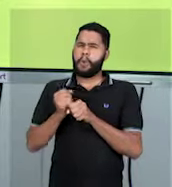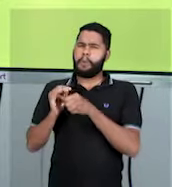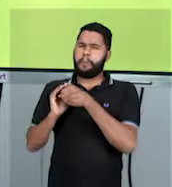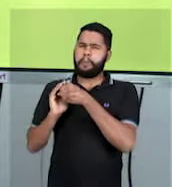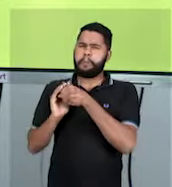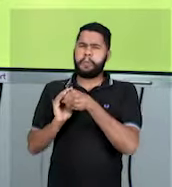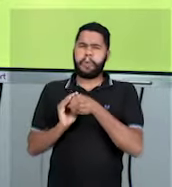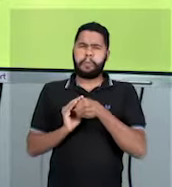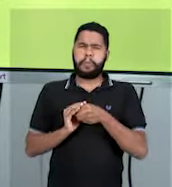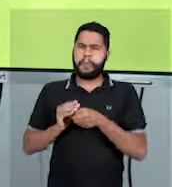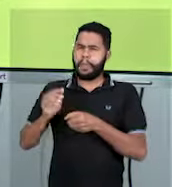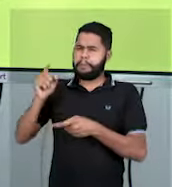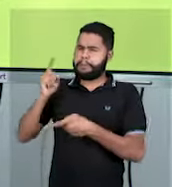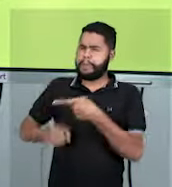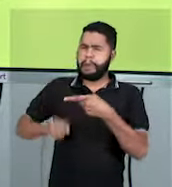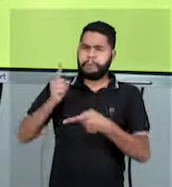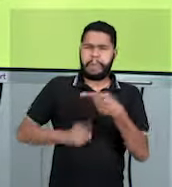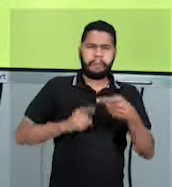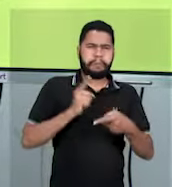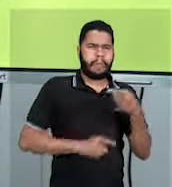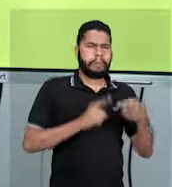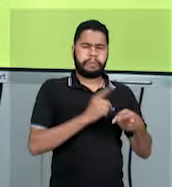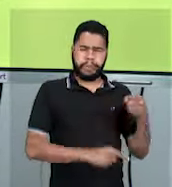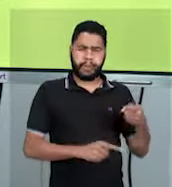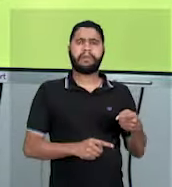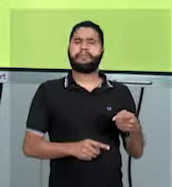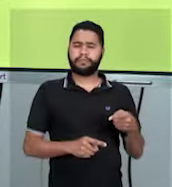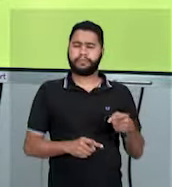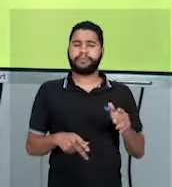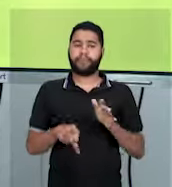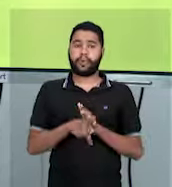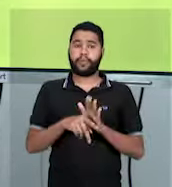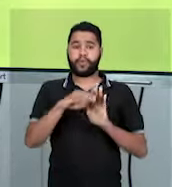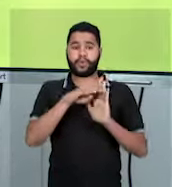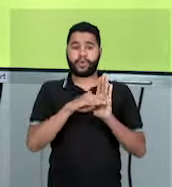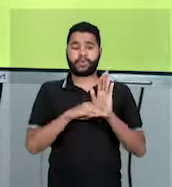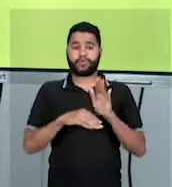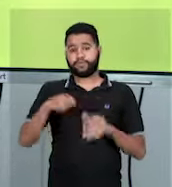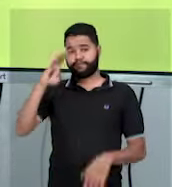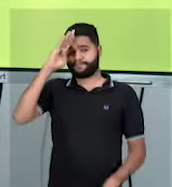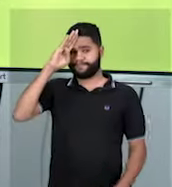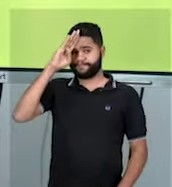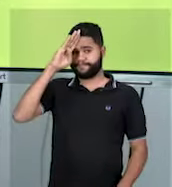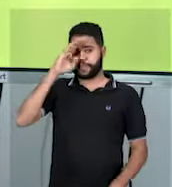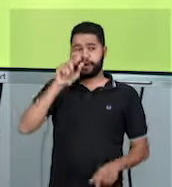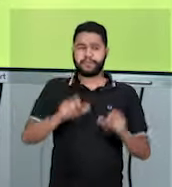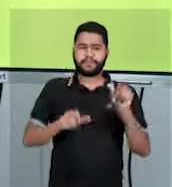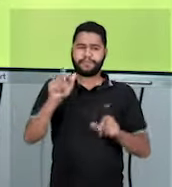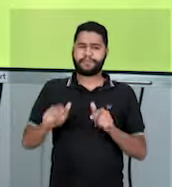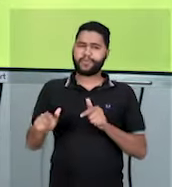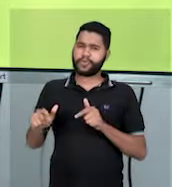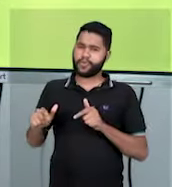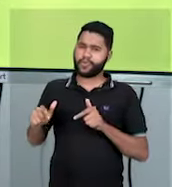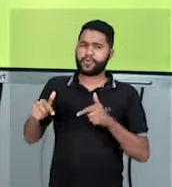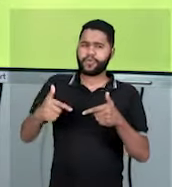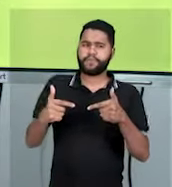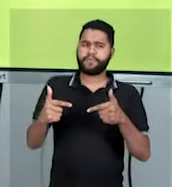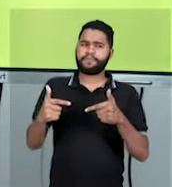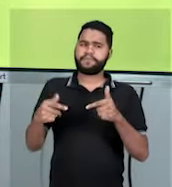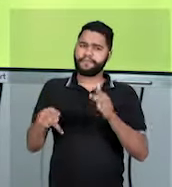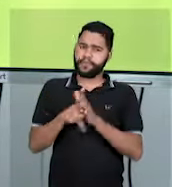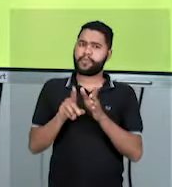maior censura aos opositores ao regime militar, aquelas pessoas, né, que lutavam pelo restabelecimento